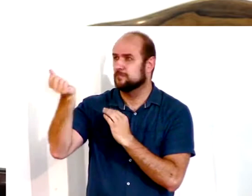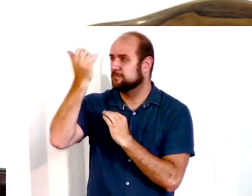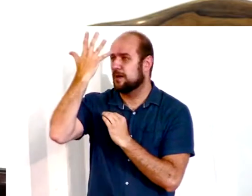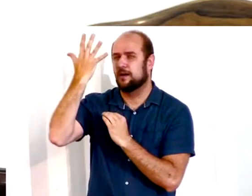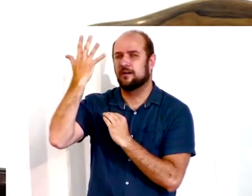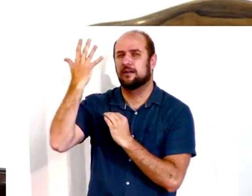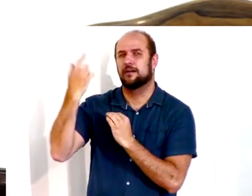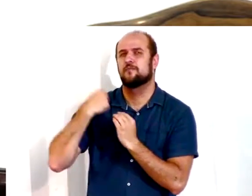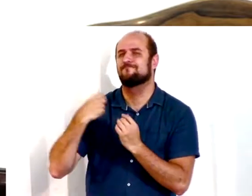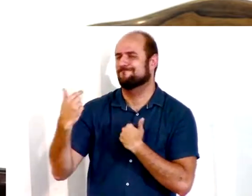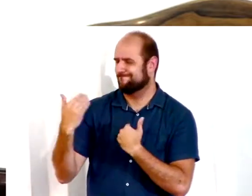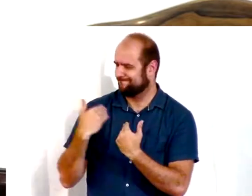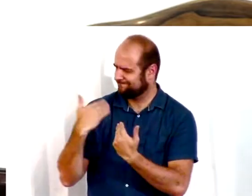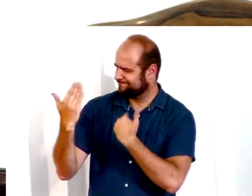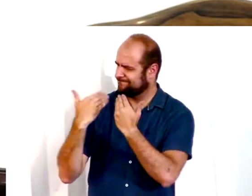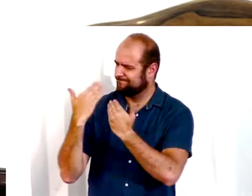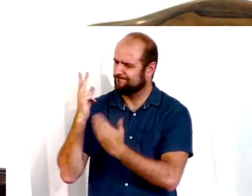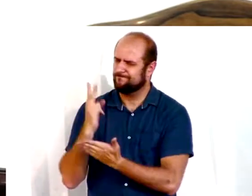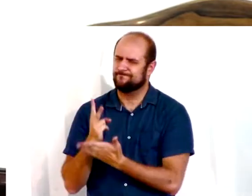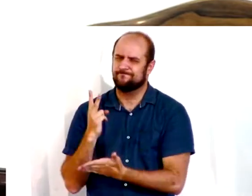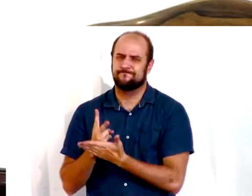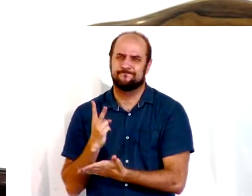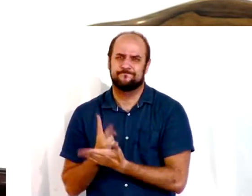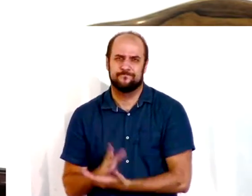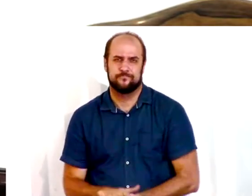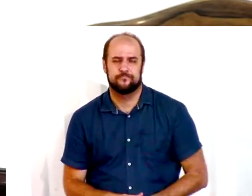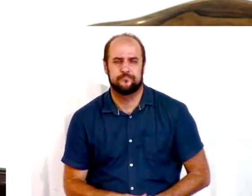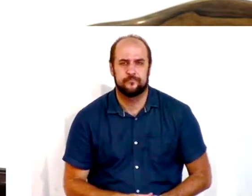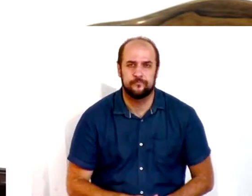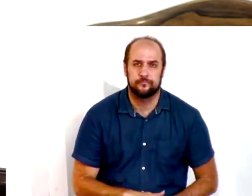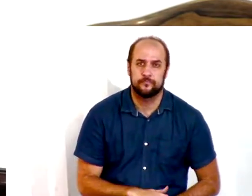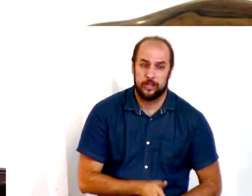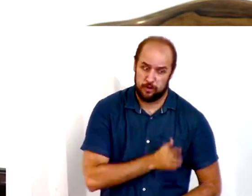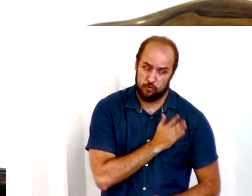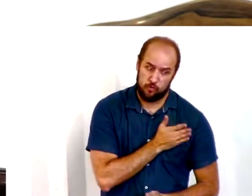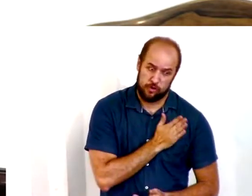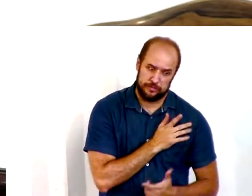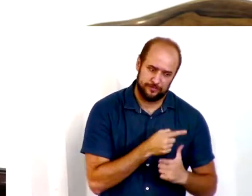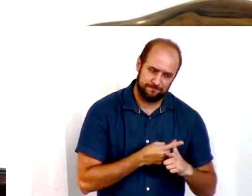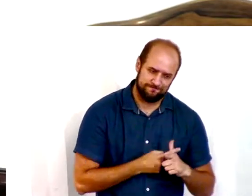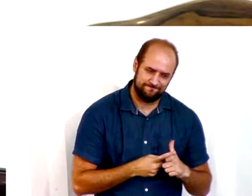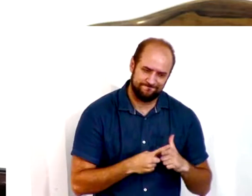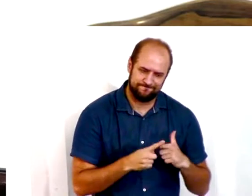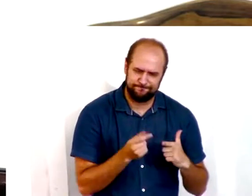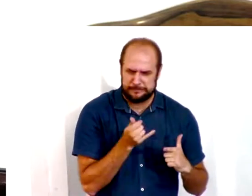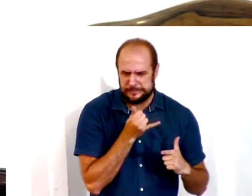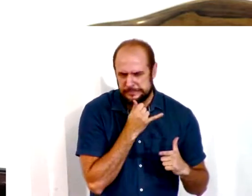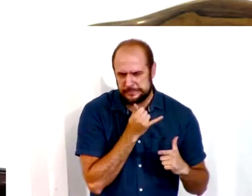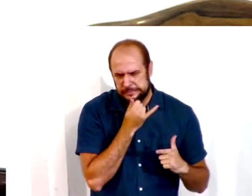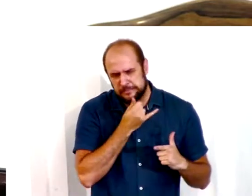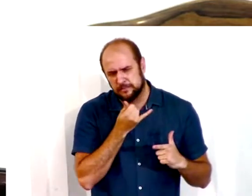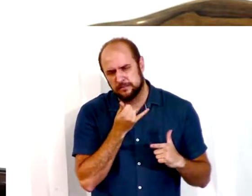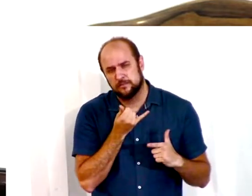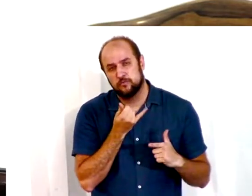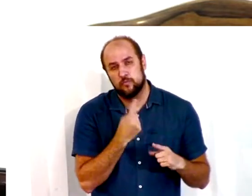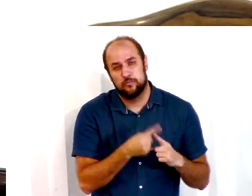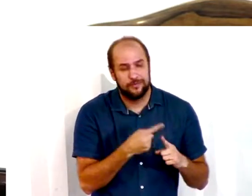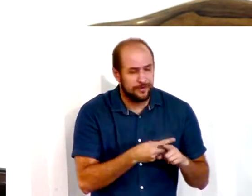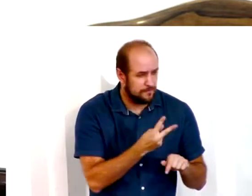você. O grande problema no coração descontente é a busca